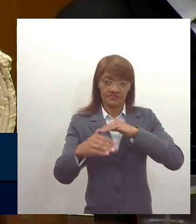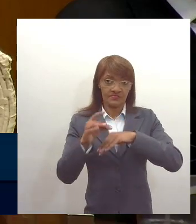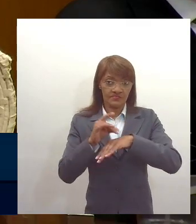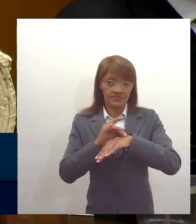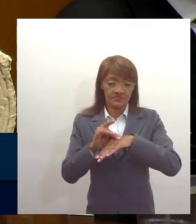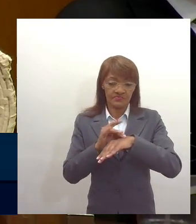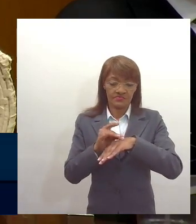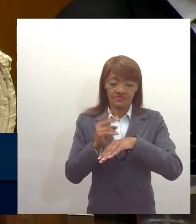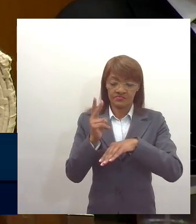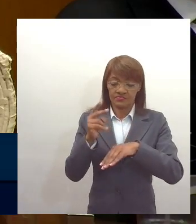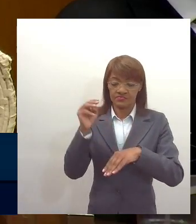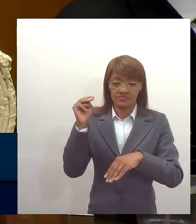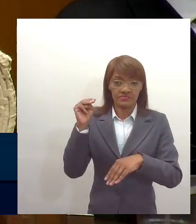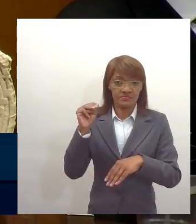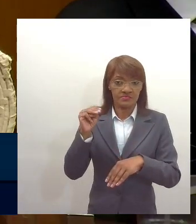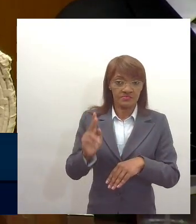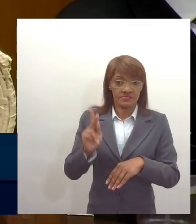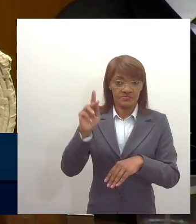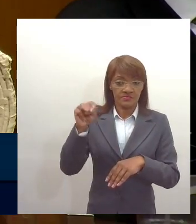passa